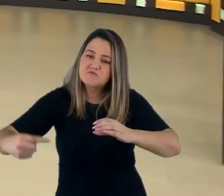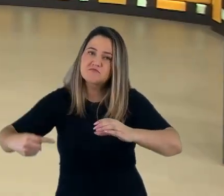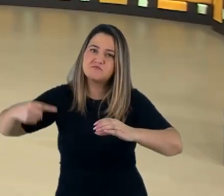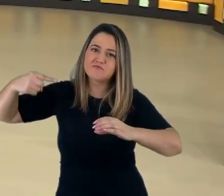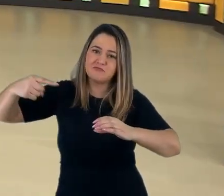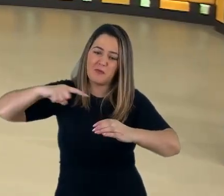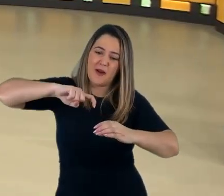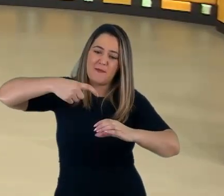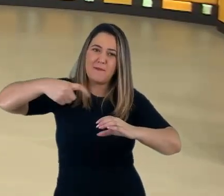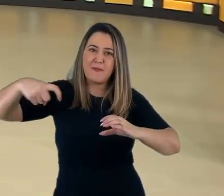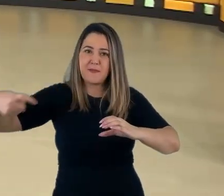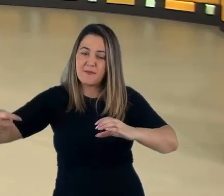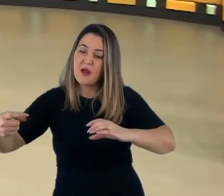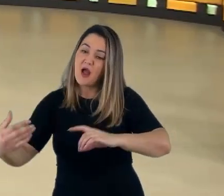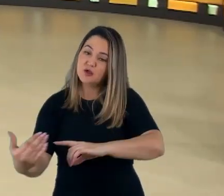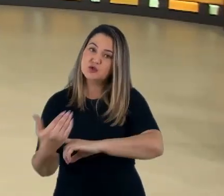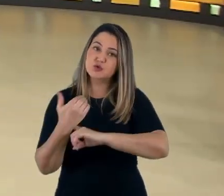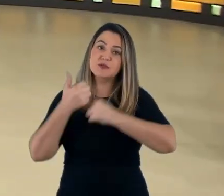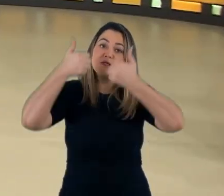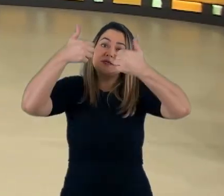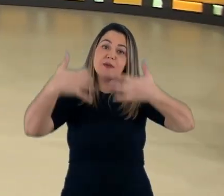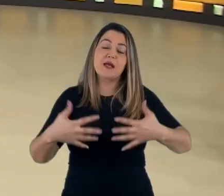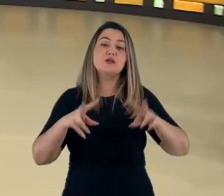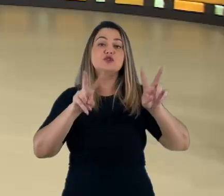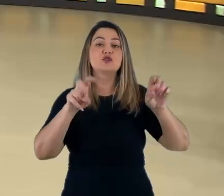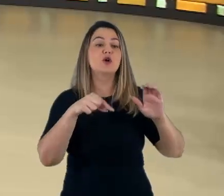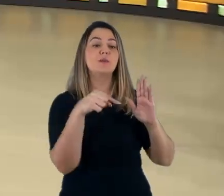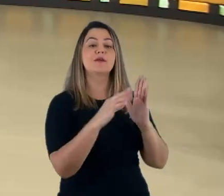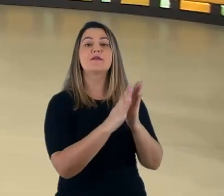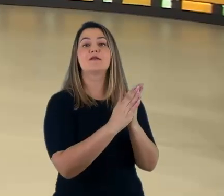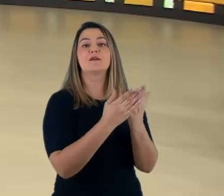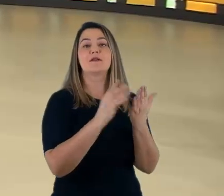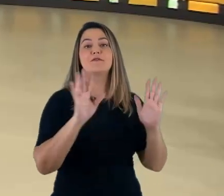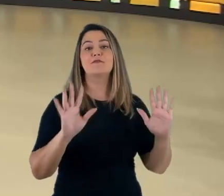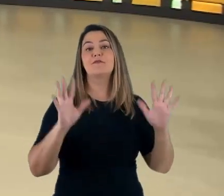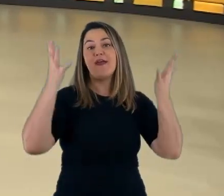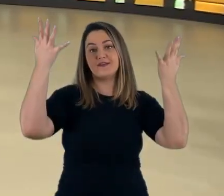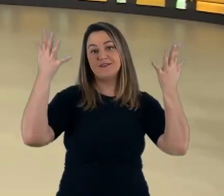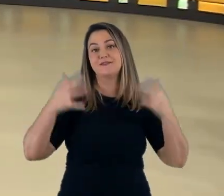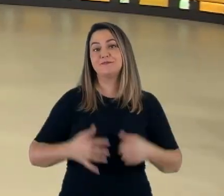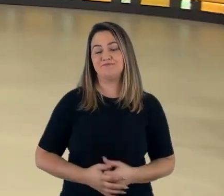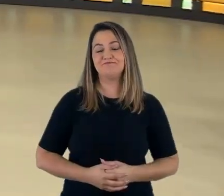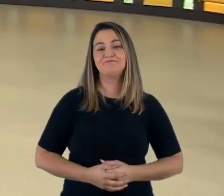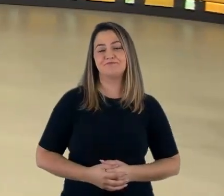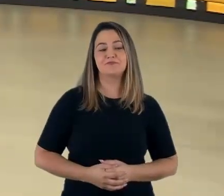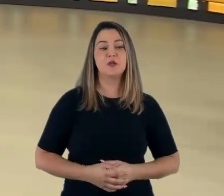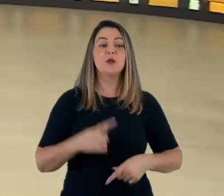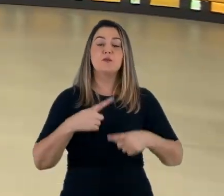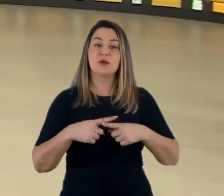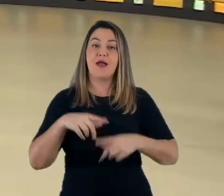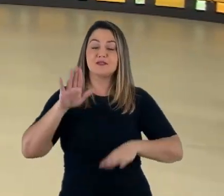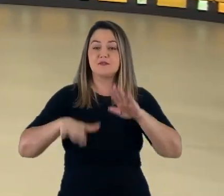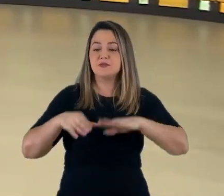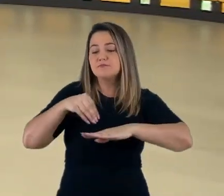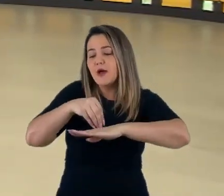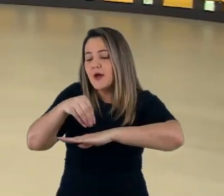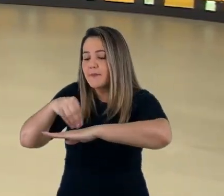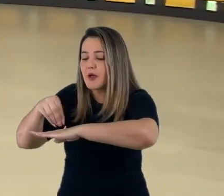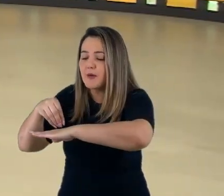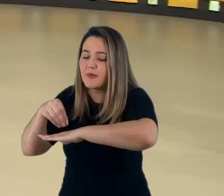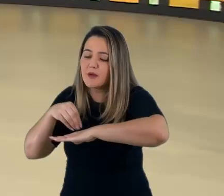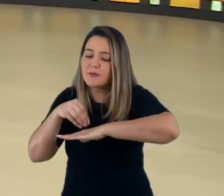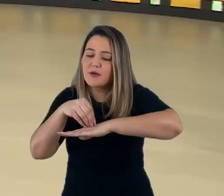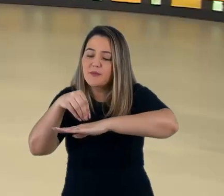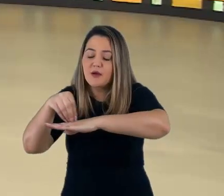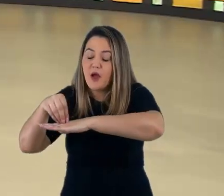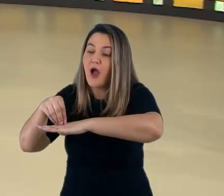cena, desta festa mencionada no livro sagrado, na Palavra de Deus. Afinal, quando menos se espera, descobre-se